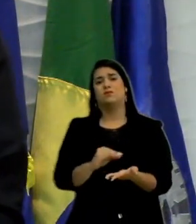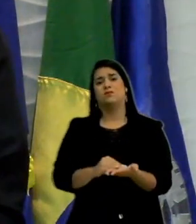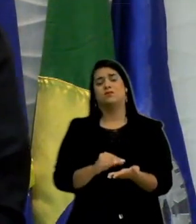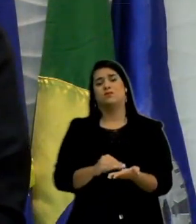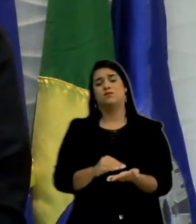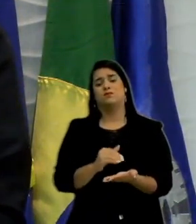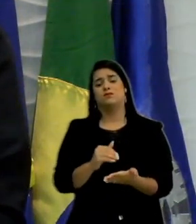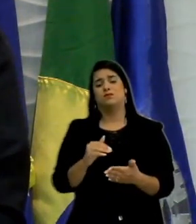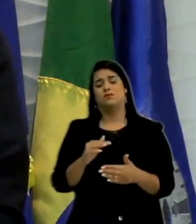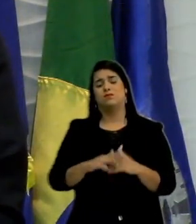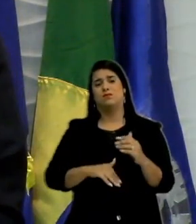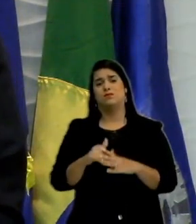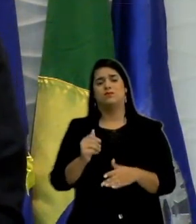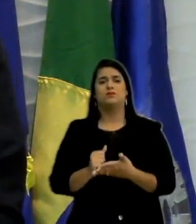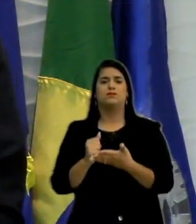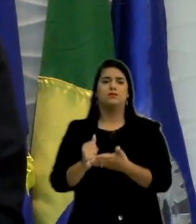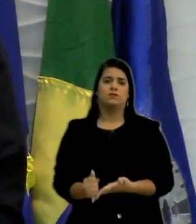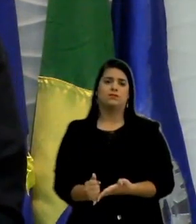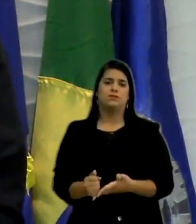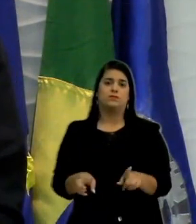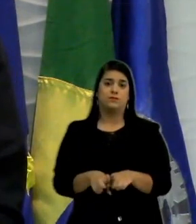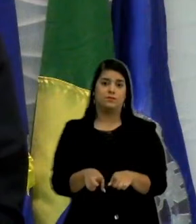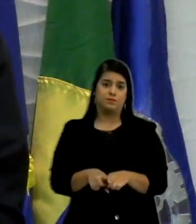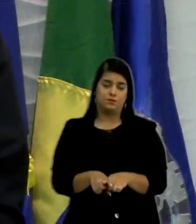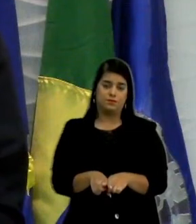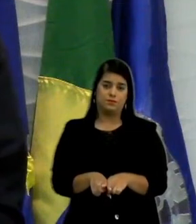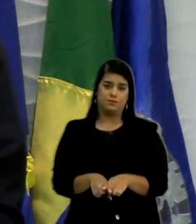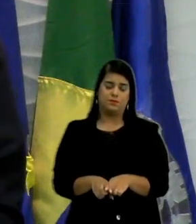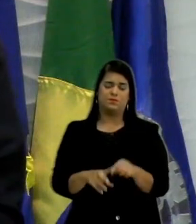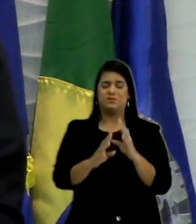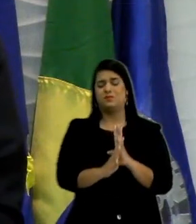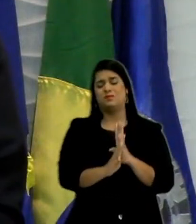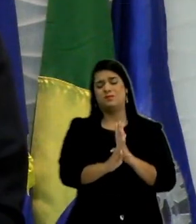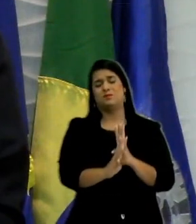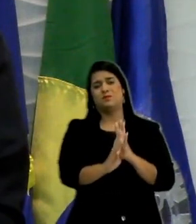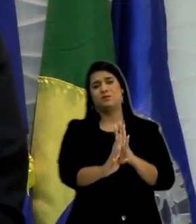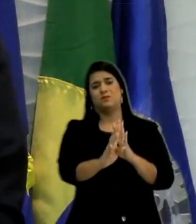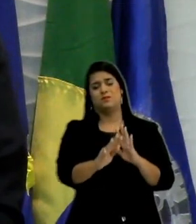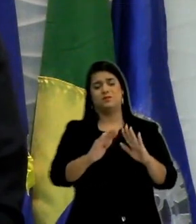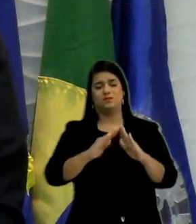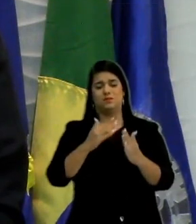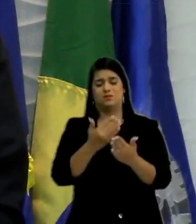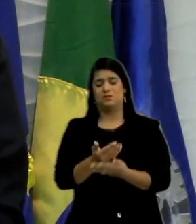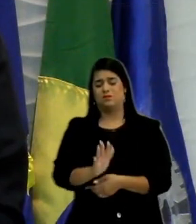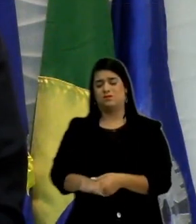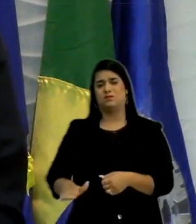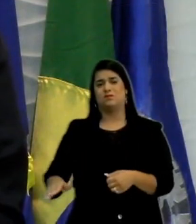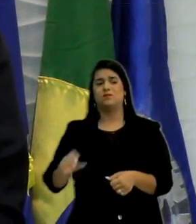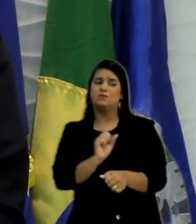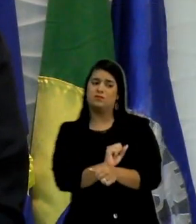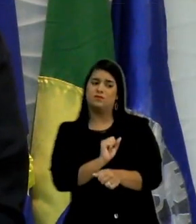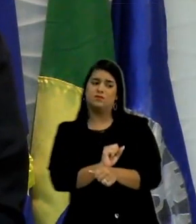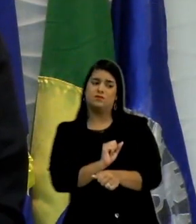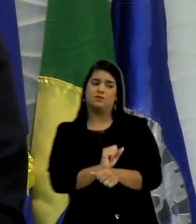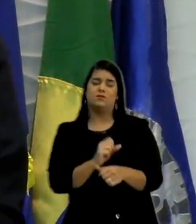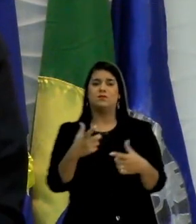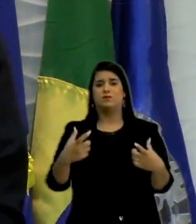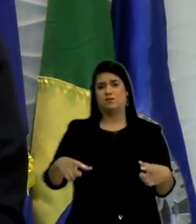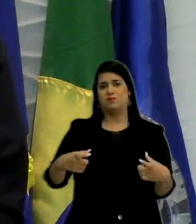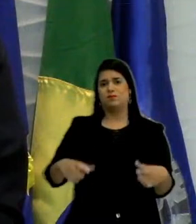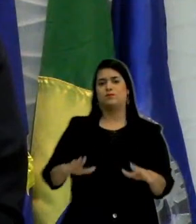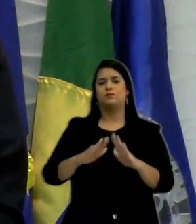creches. Desde o ano passado, que tem uma fila grande esperando uma vaga para a